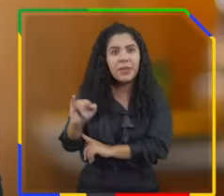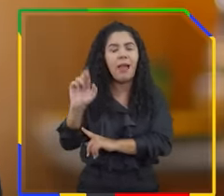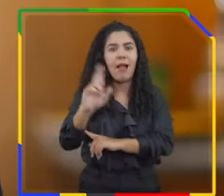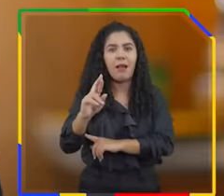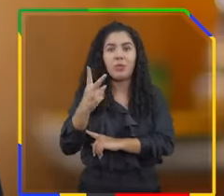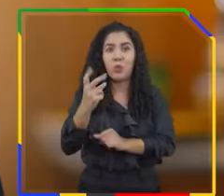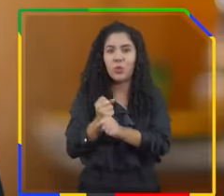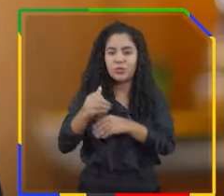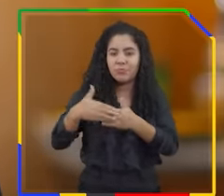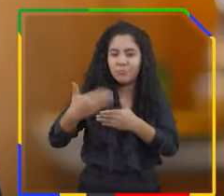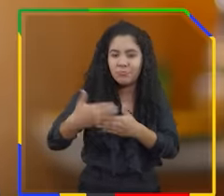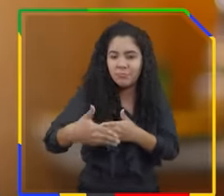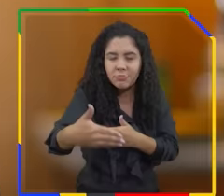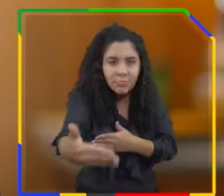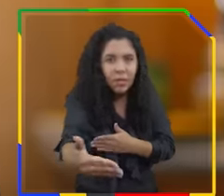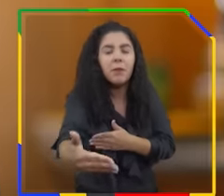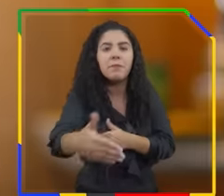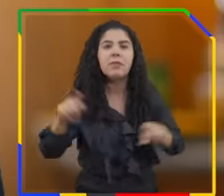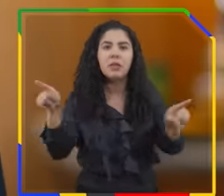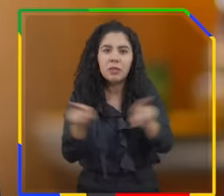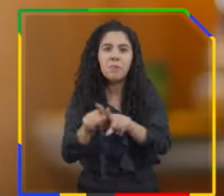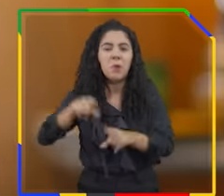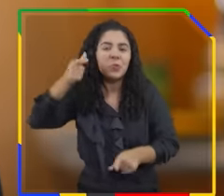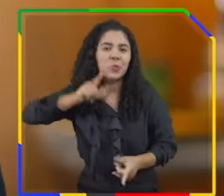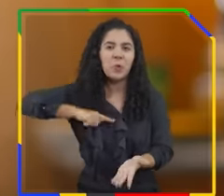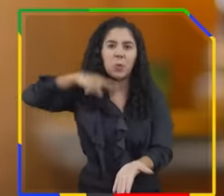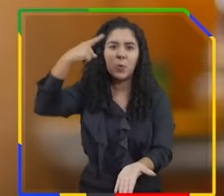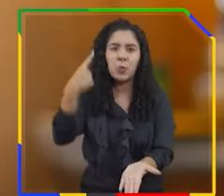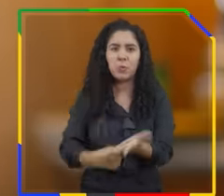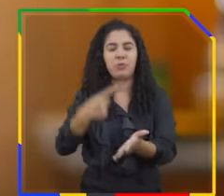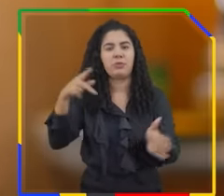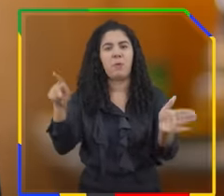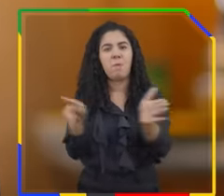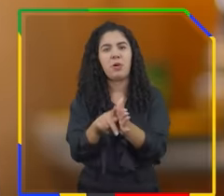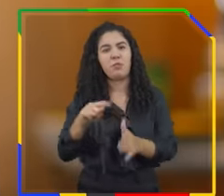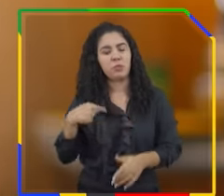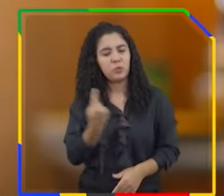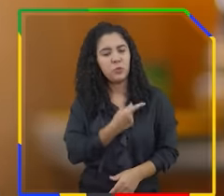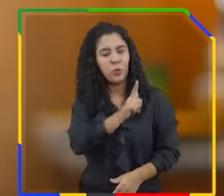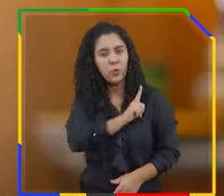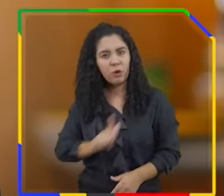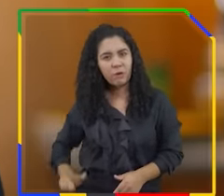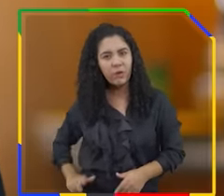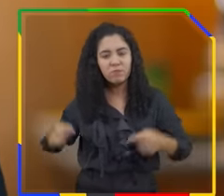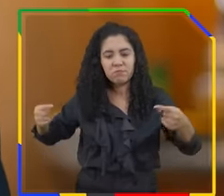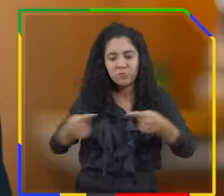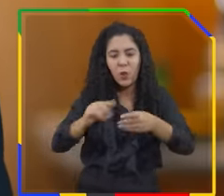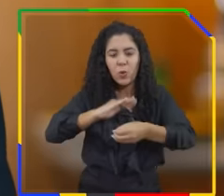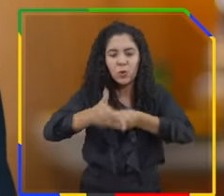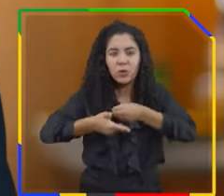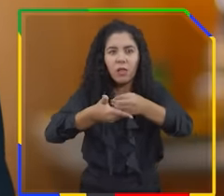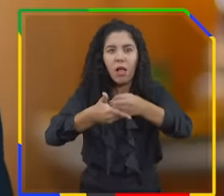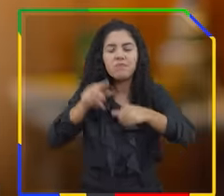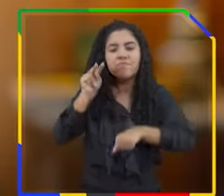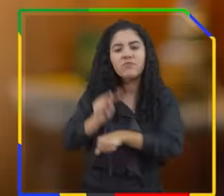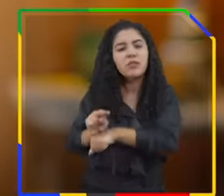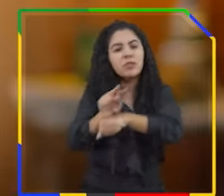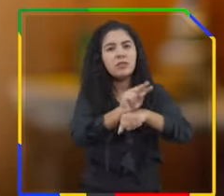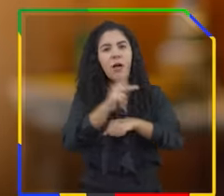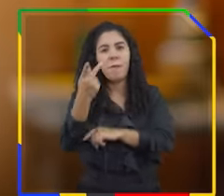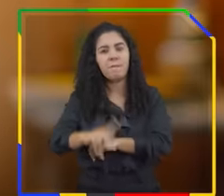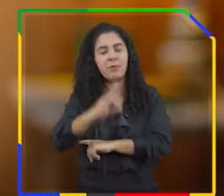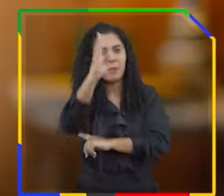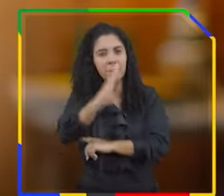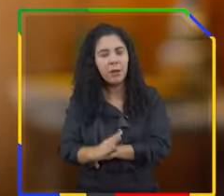nos próximos 2 anos e consolidam o compromisso deste governo com a sustentabilidade fiscal do país.